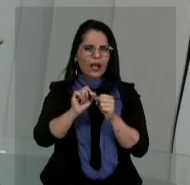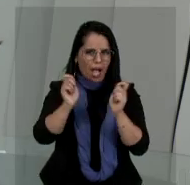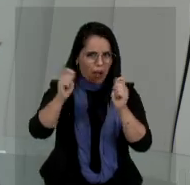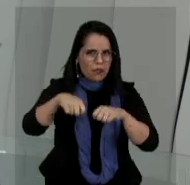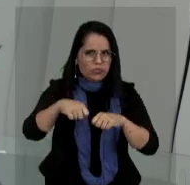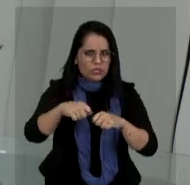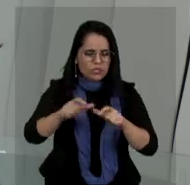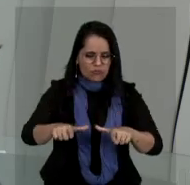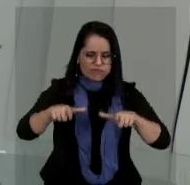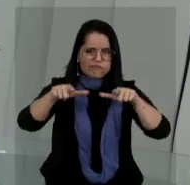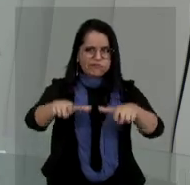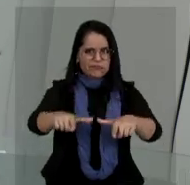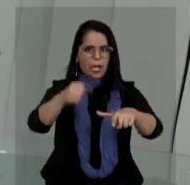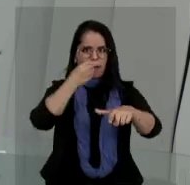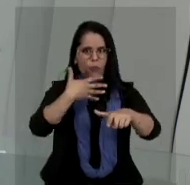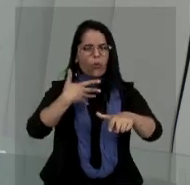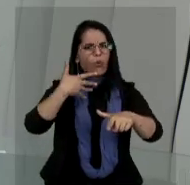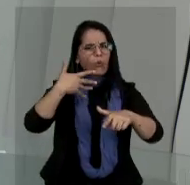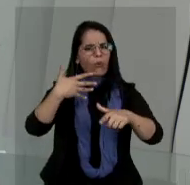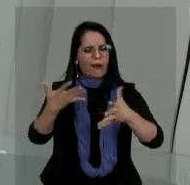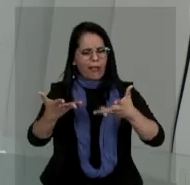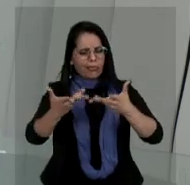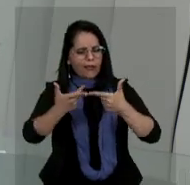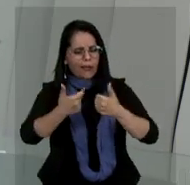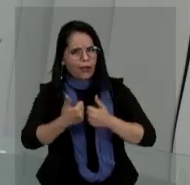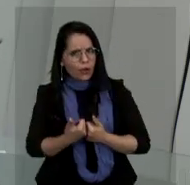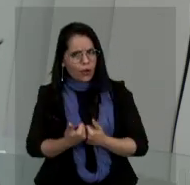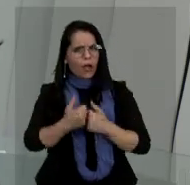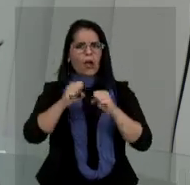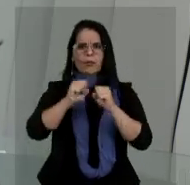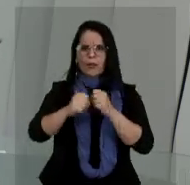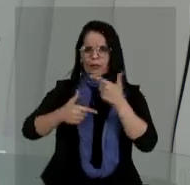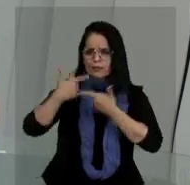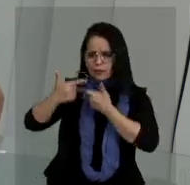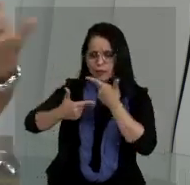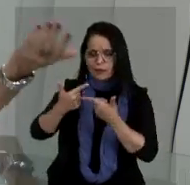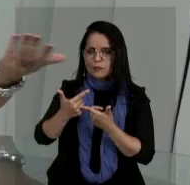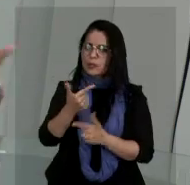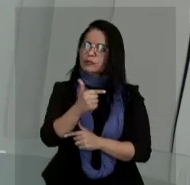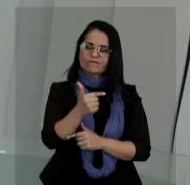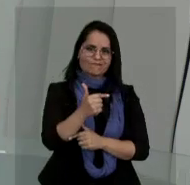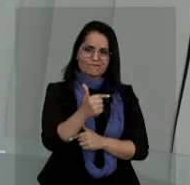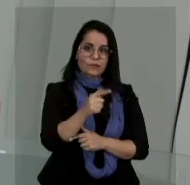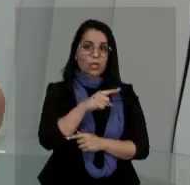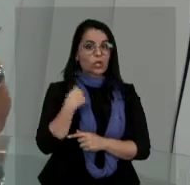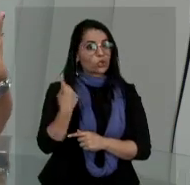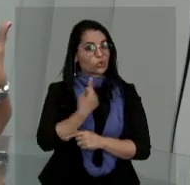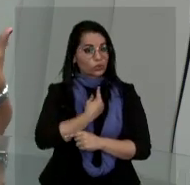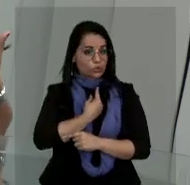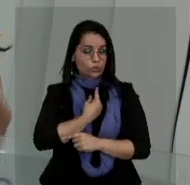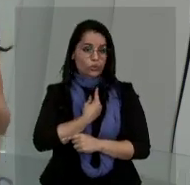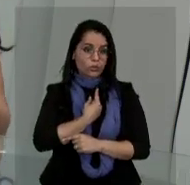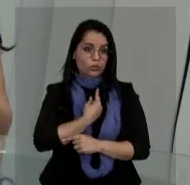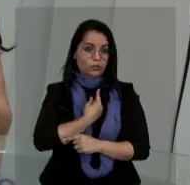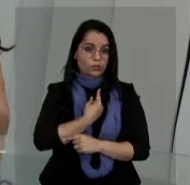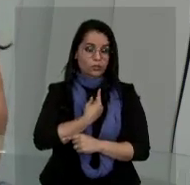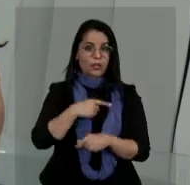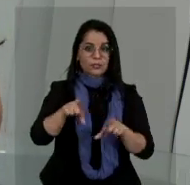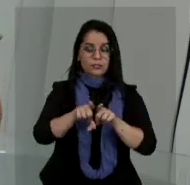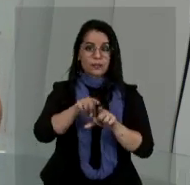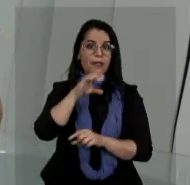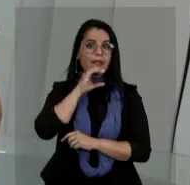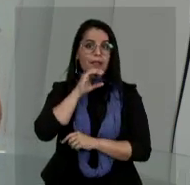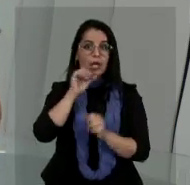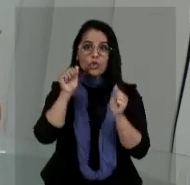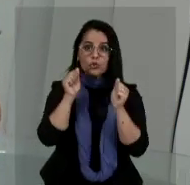uma certificação adequada, uma habilitação adequada para essa atuação. Nós, né, também a colega